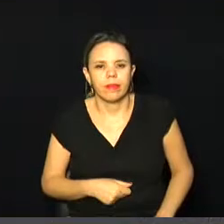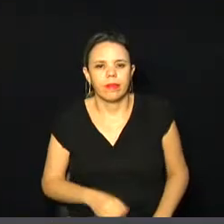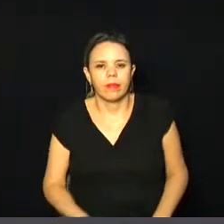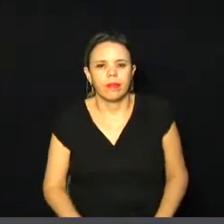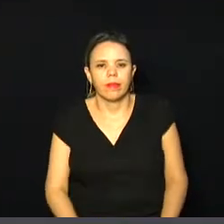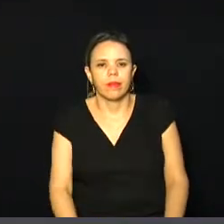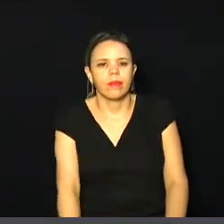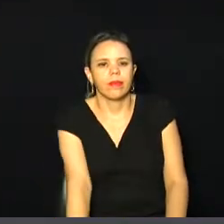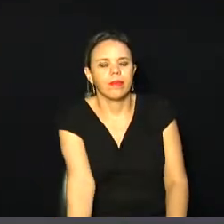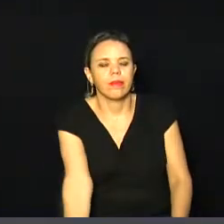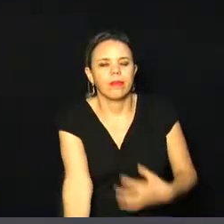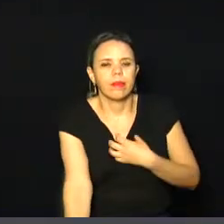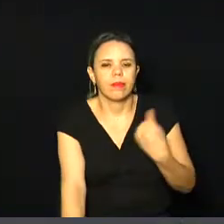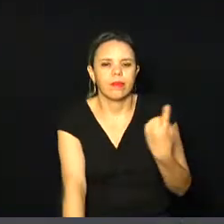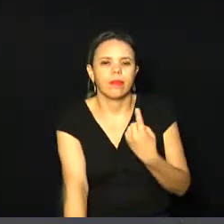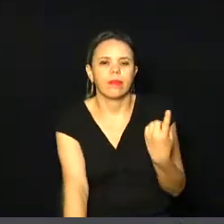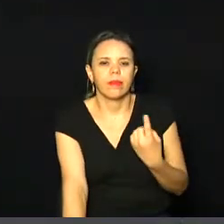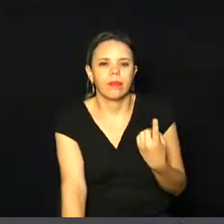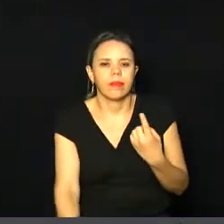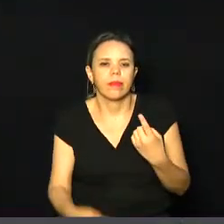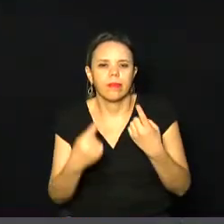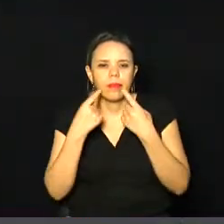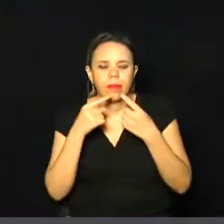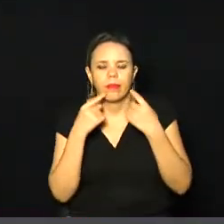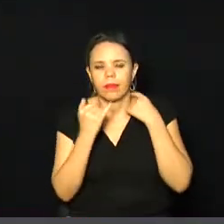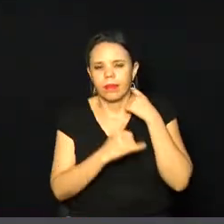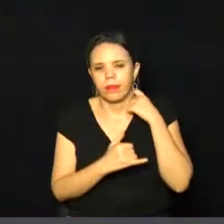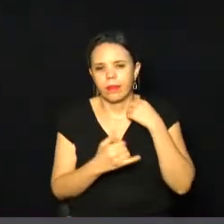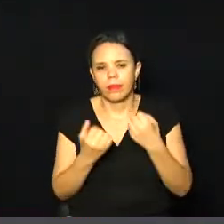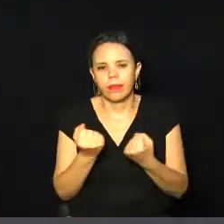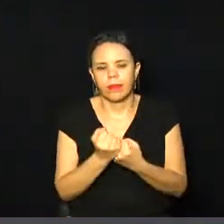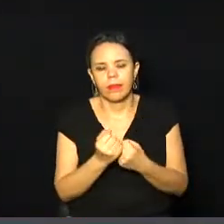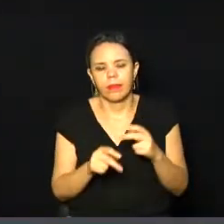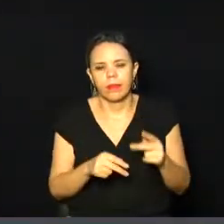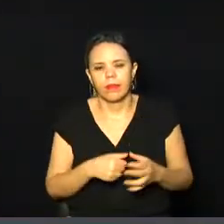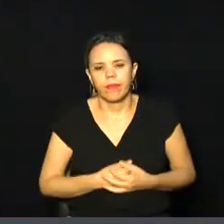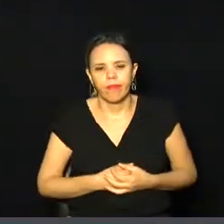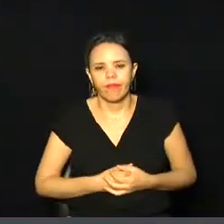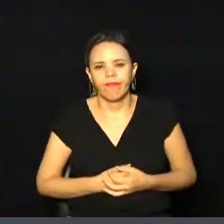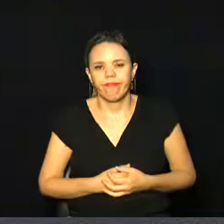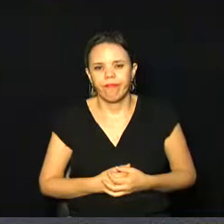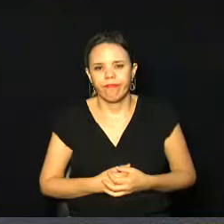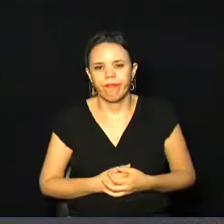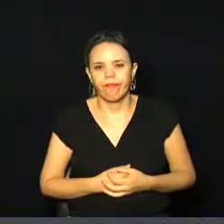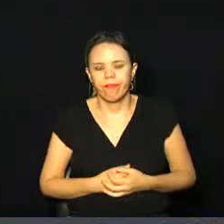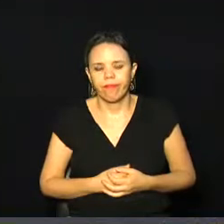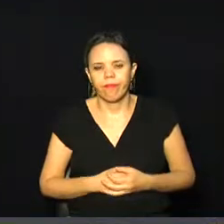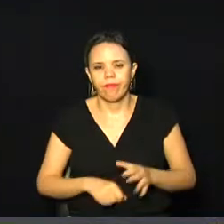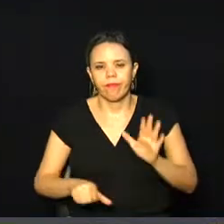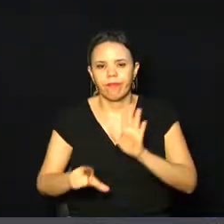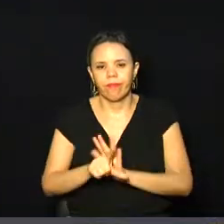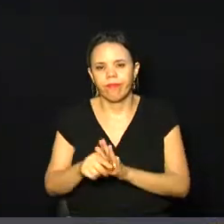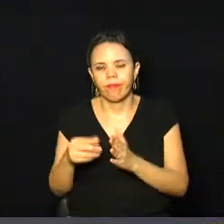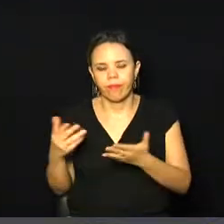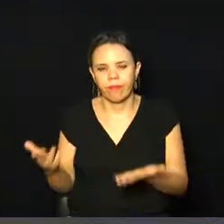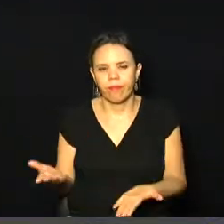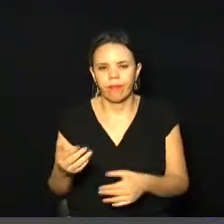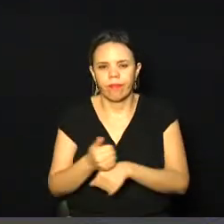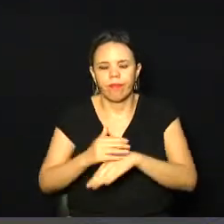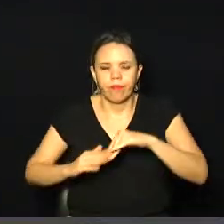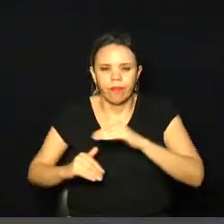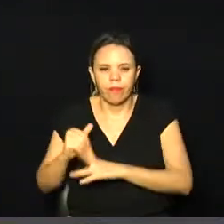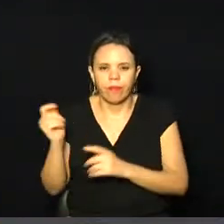Alguém ali se sente muito sozinha, reclama com você, acolhe essa pessoa. Né? Então, assim, temos leis, temos profissionais